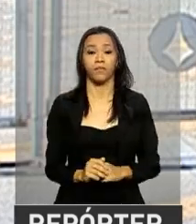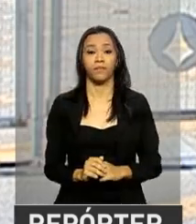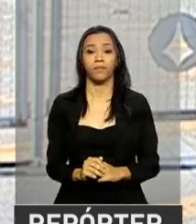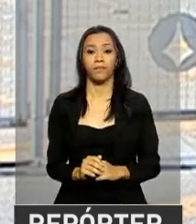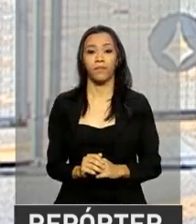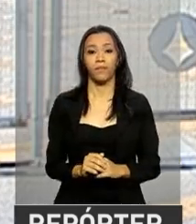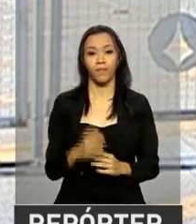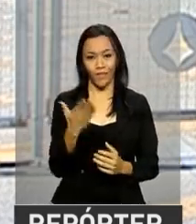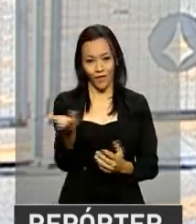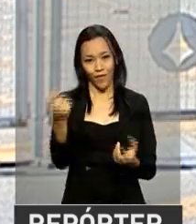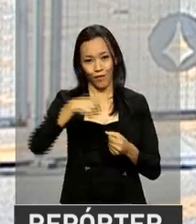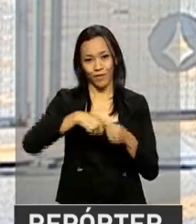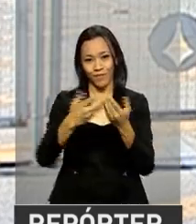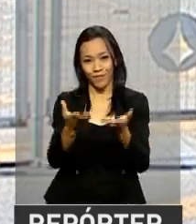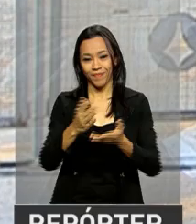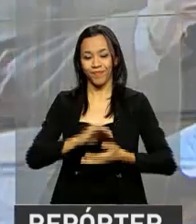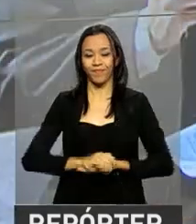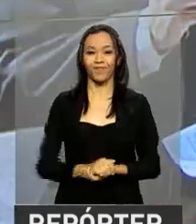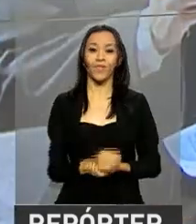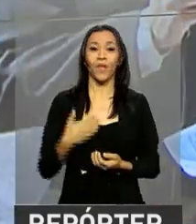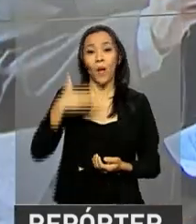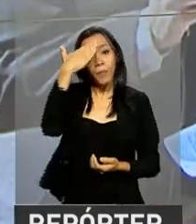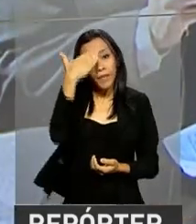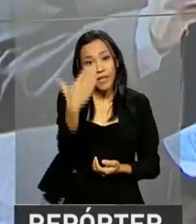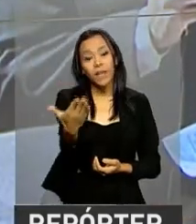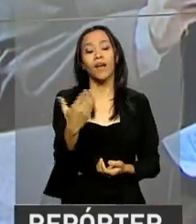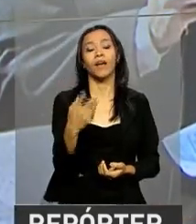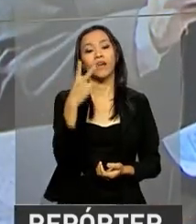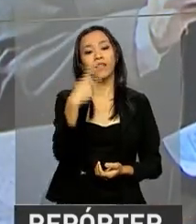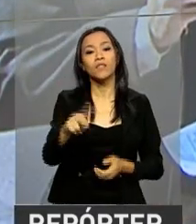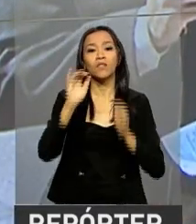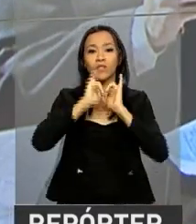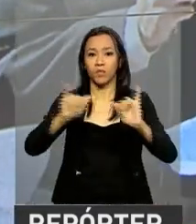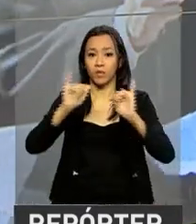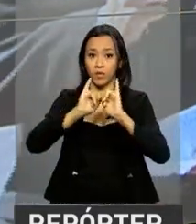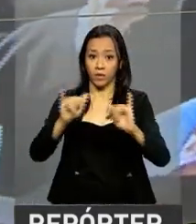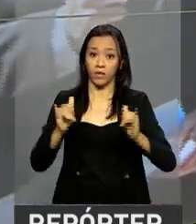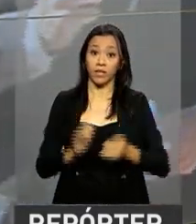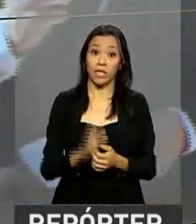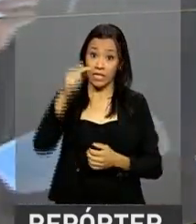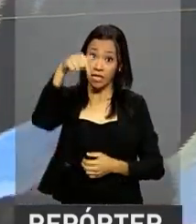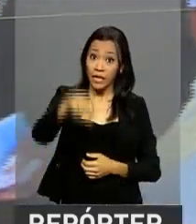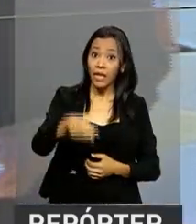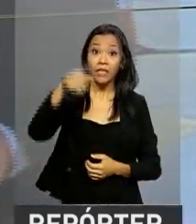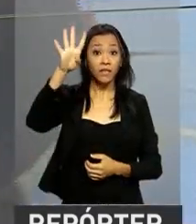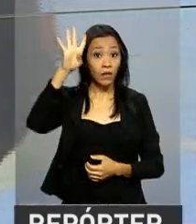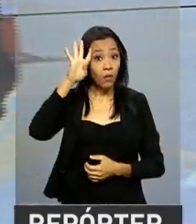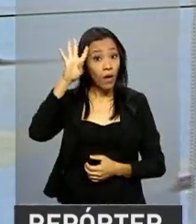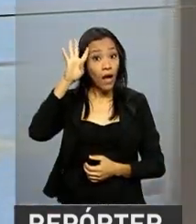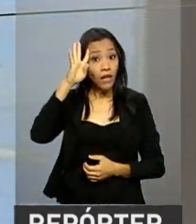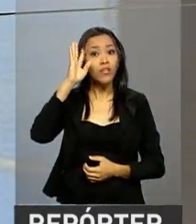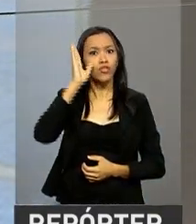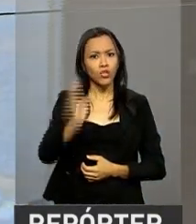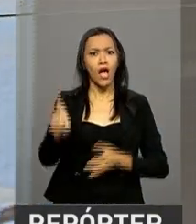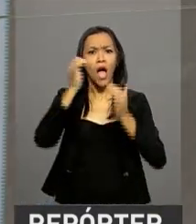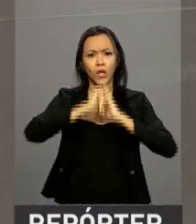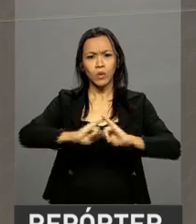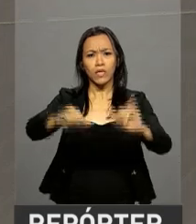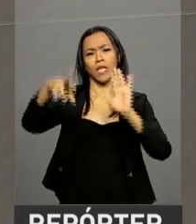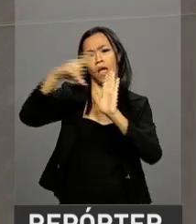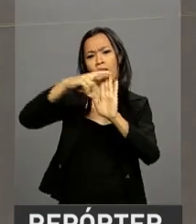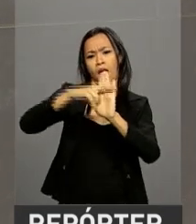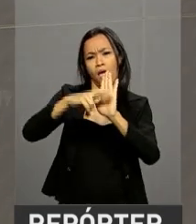Federal Renata Voltamos com você obrigada João Pedro pelas suas informações e nesta quarta-feira foram anunciadas